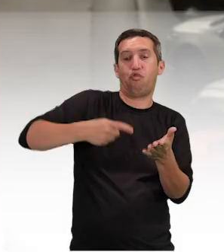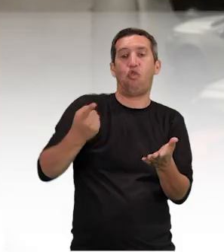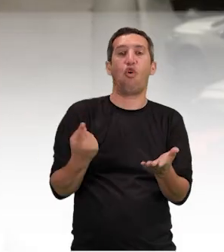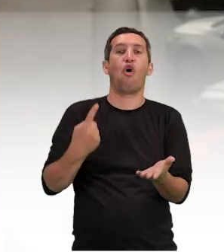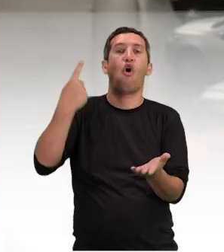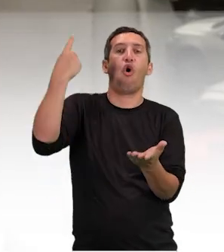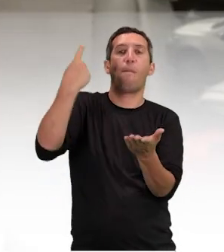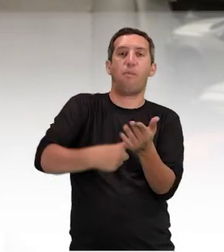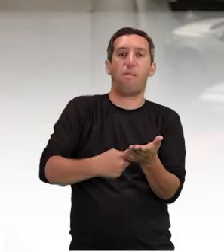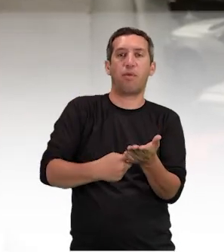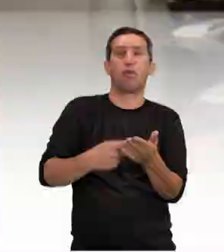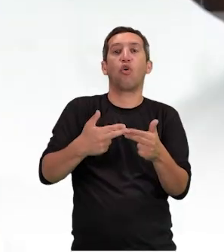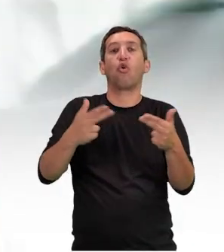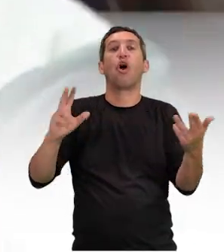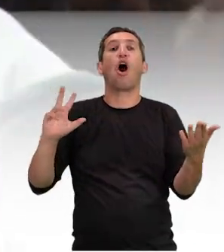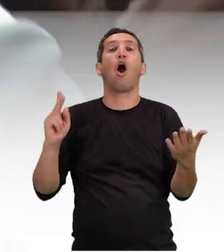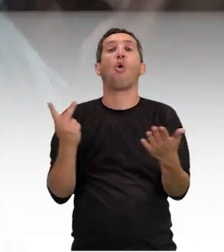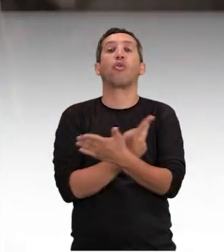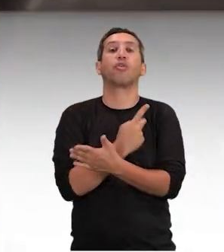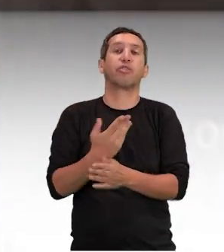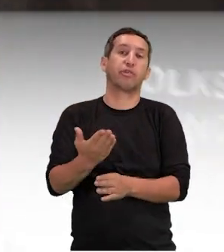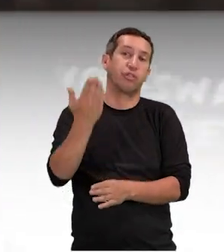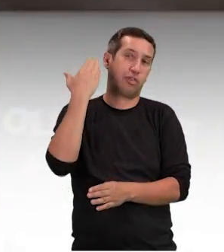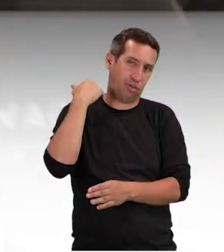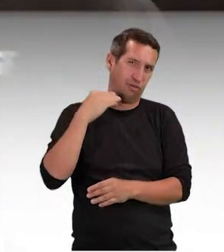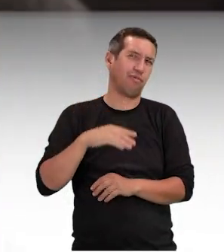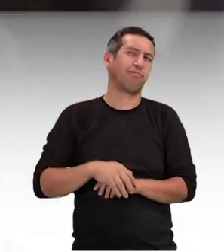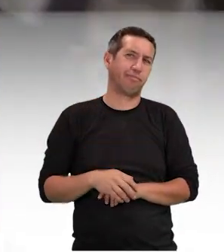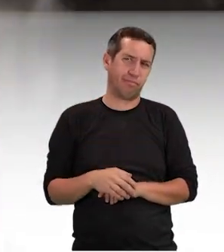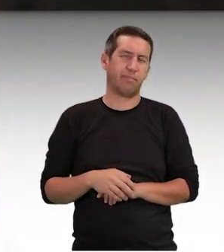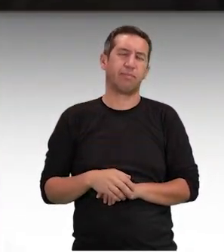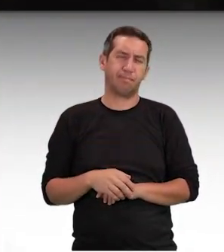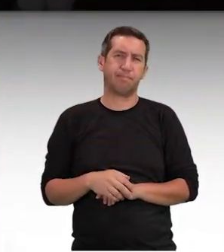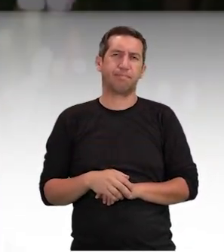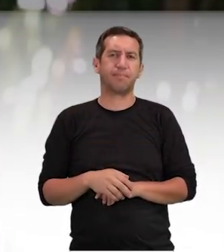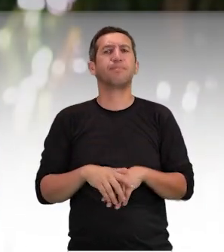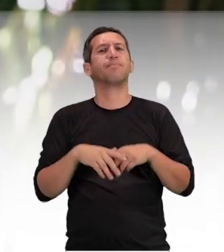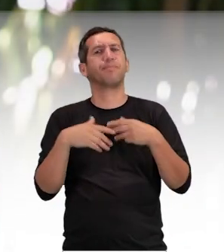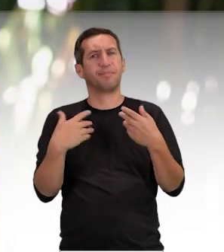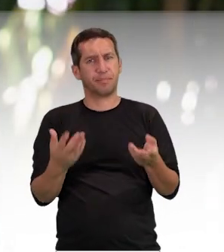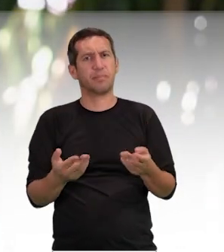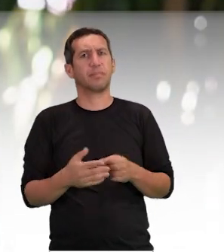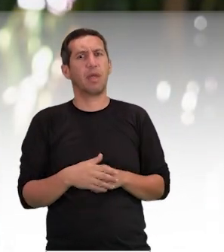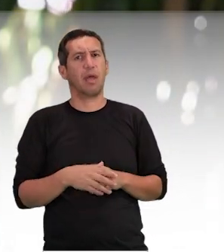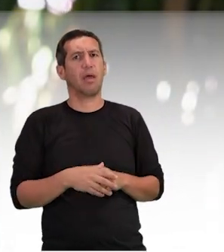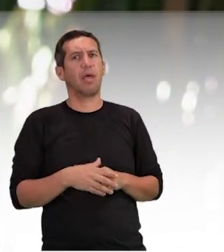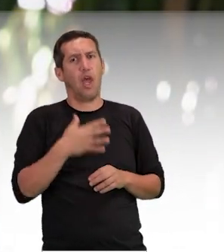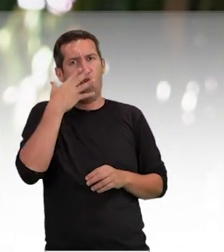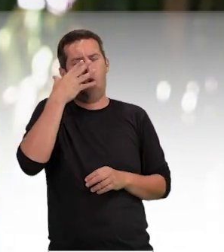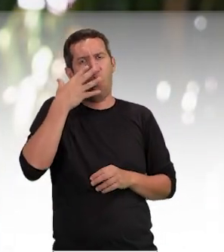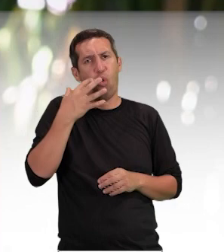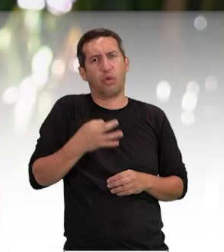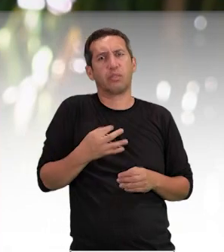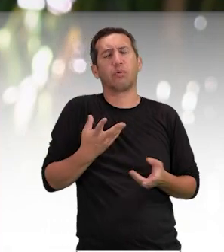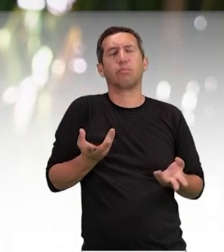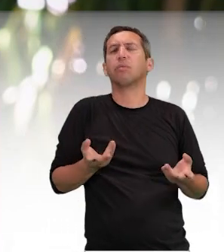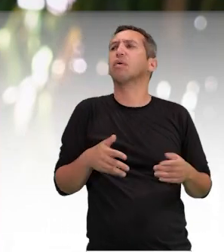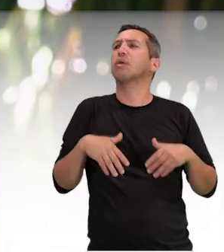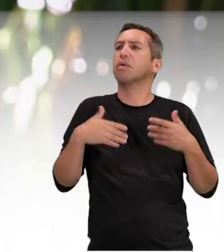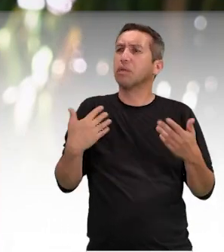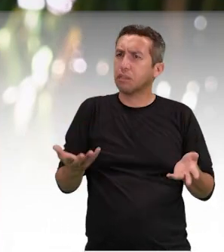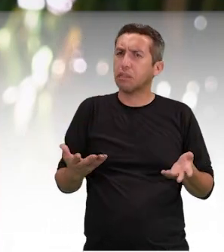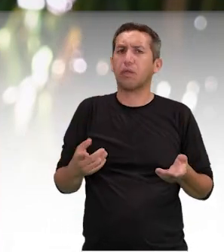às violações ocorridas durante esse período. Um dos pontos desse termo de ajustamento de conduta é